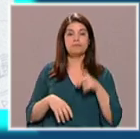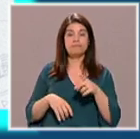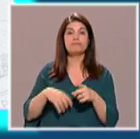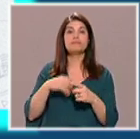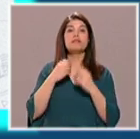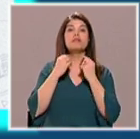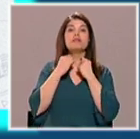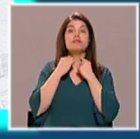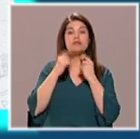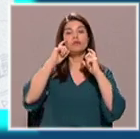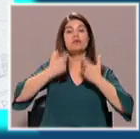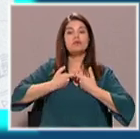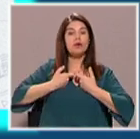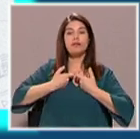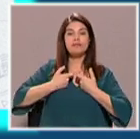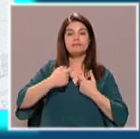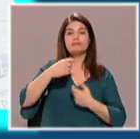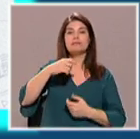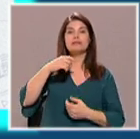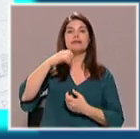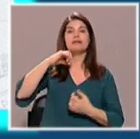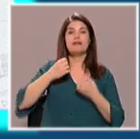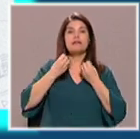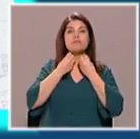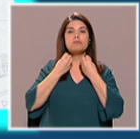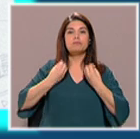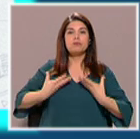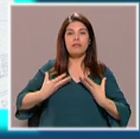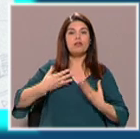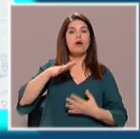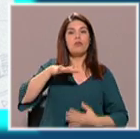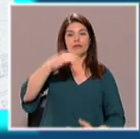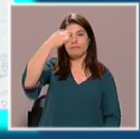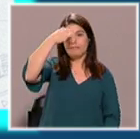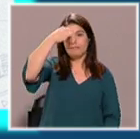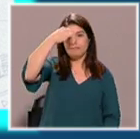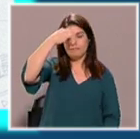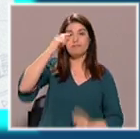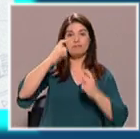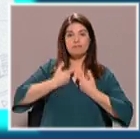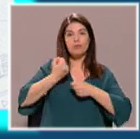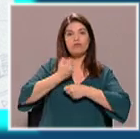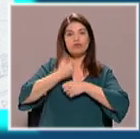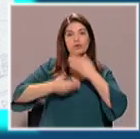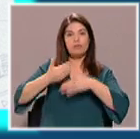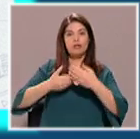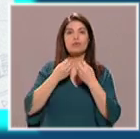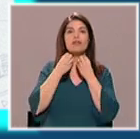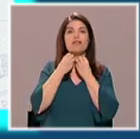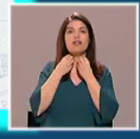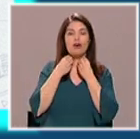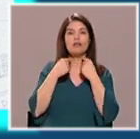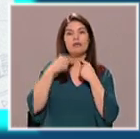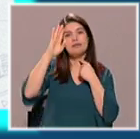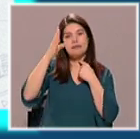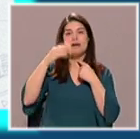glândula pituitária, uma glândula endócrina inserida no cérebro que fiscaliza as funções da tiroide, garantindo que esta sabe quando lançar